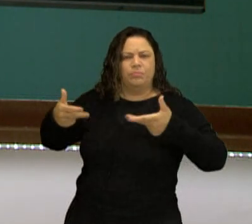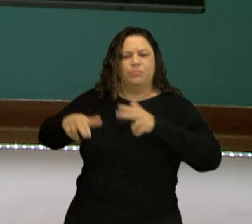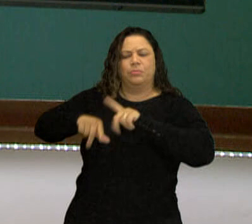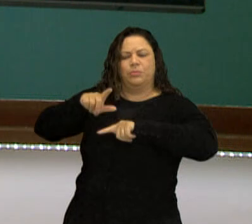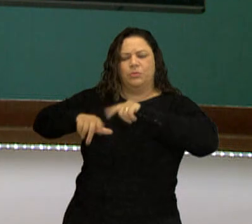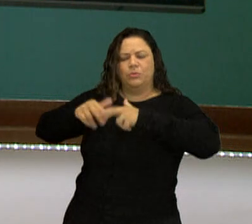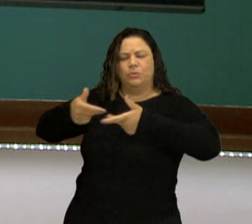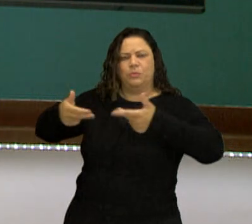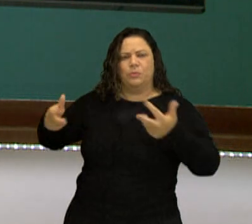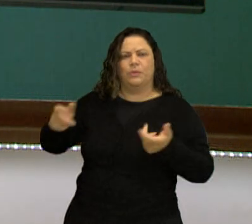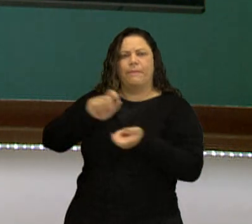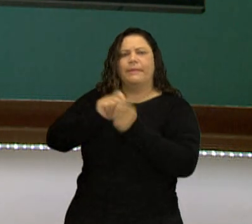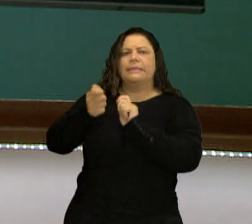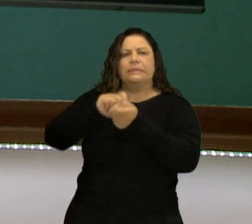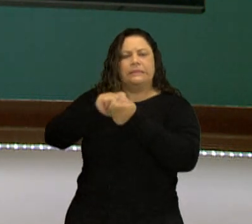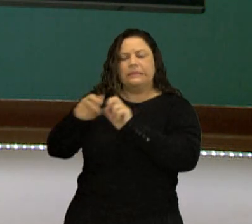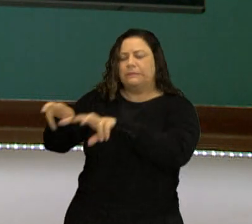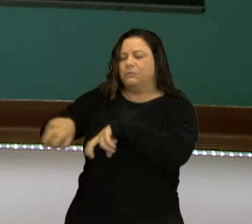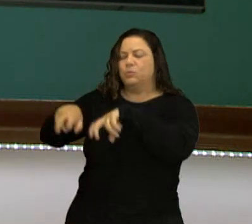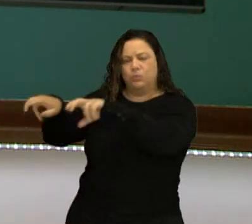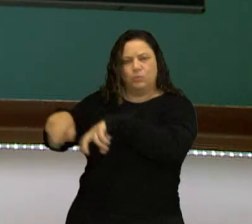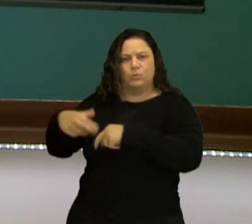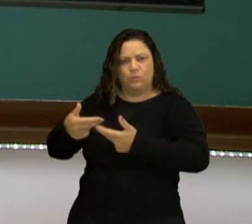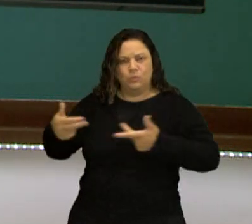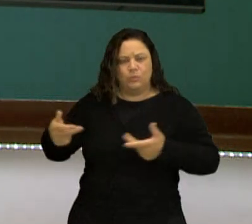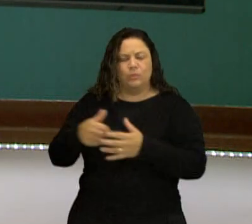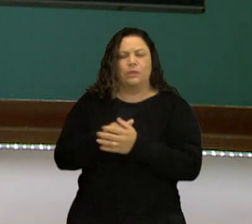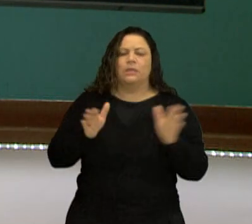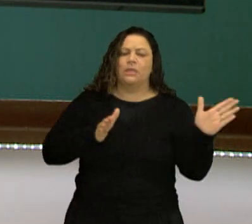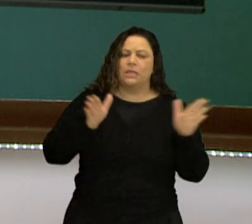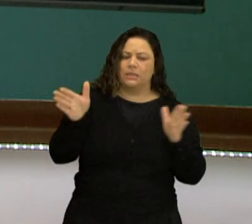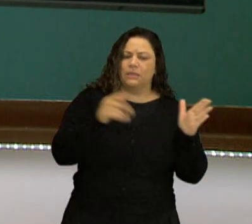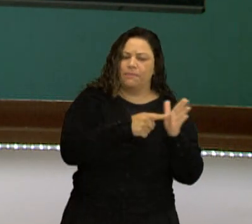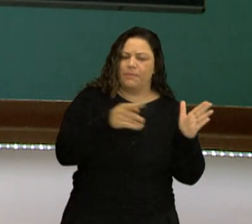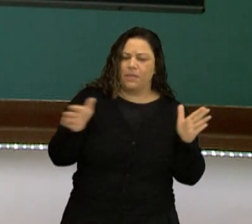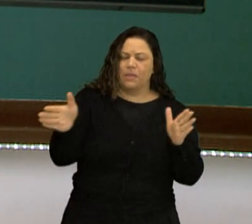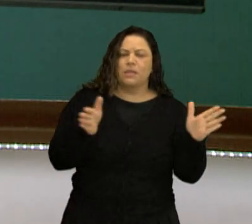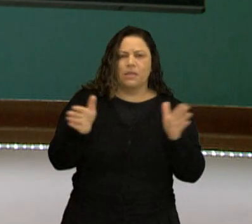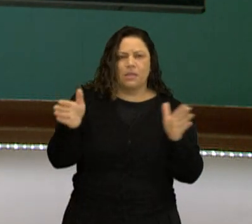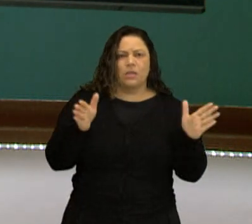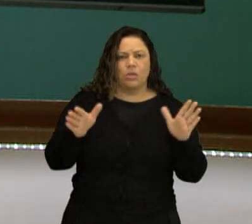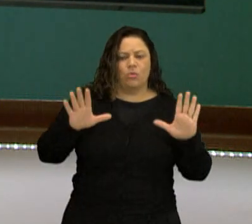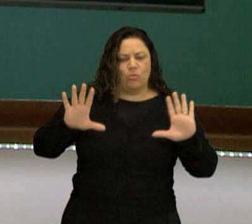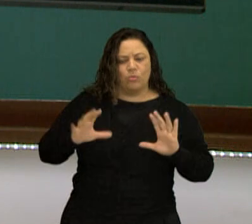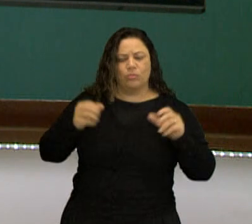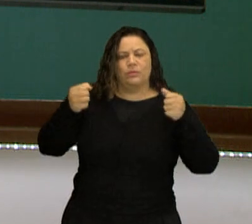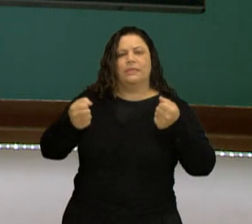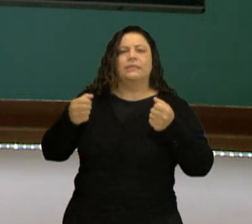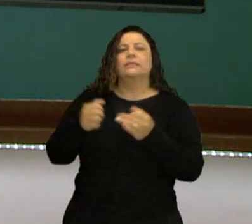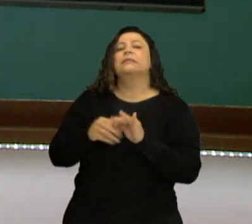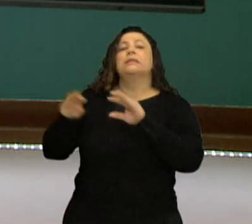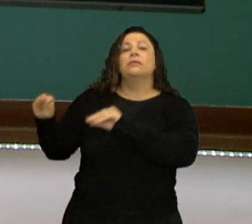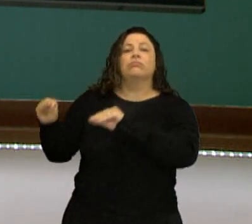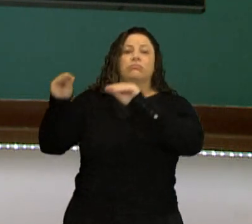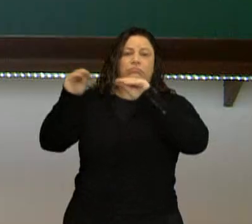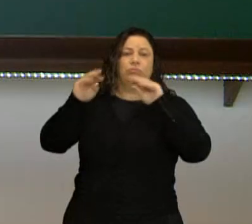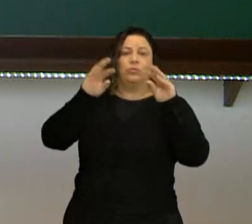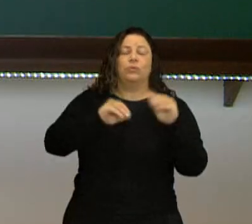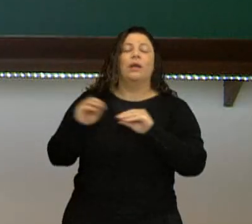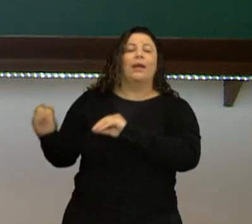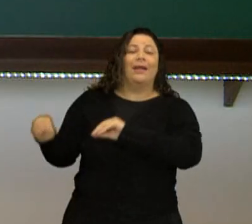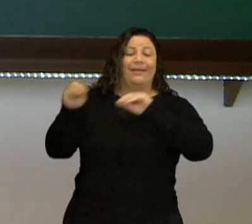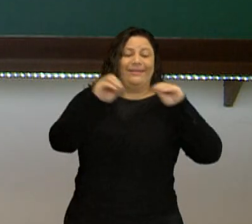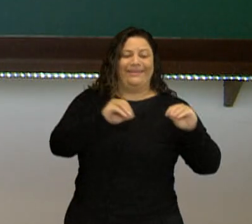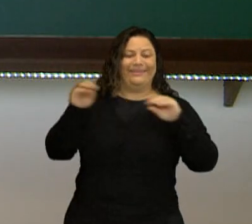ser aperfeiçoados ao longo do período medieval, a gente vai ter um êxodo rural mais acentuado. Então